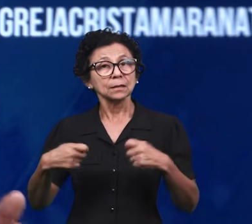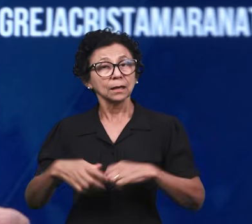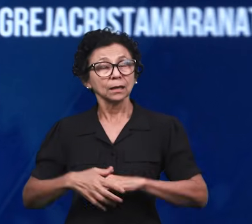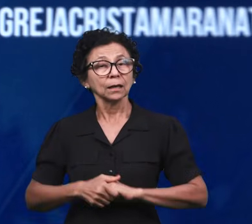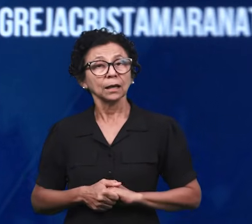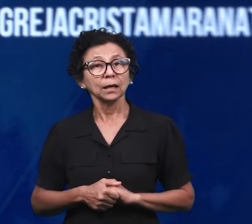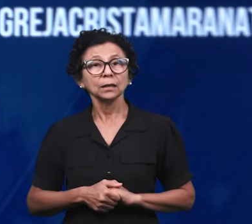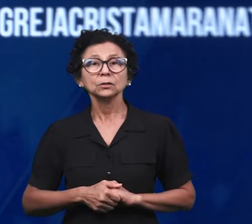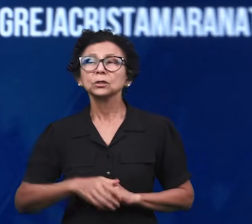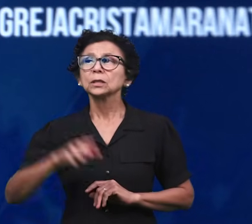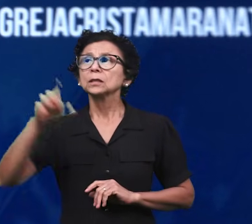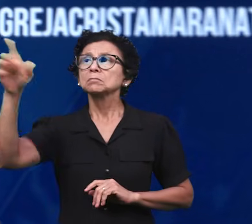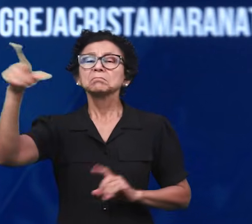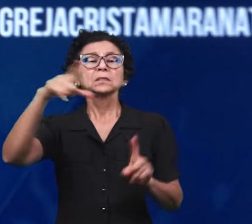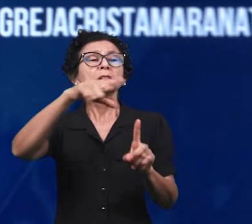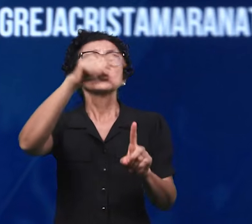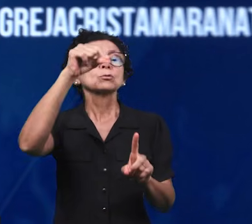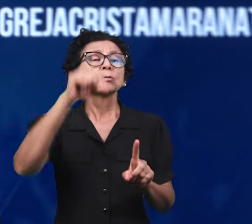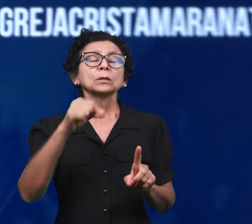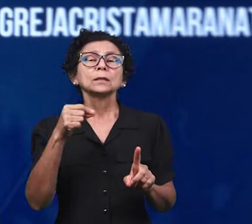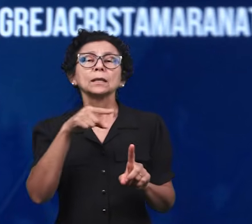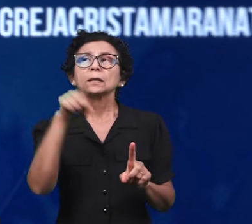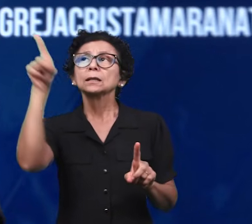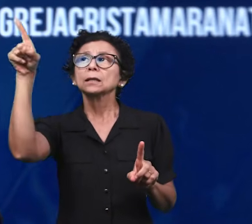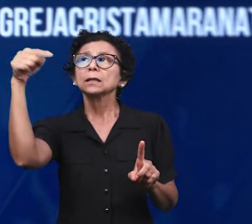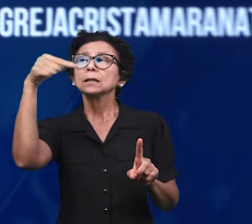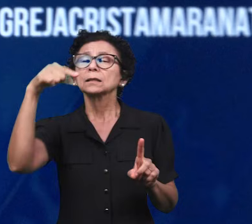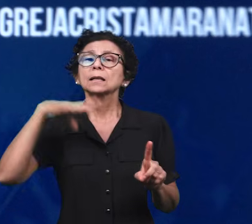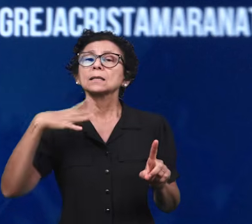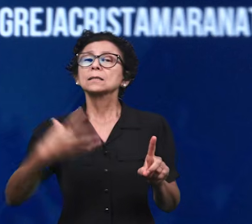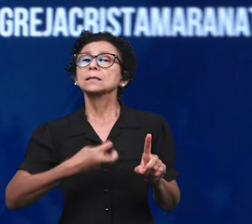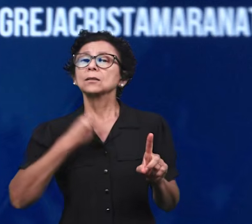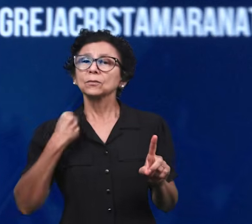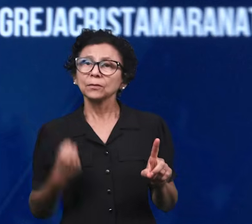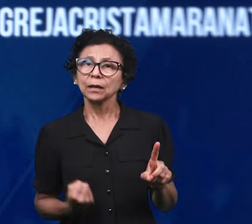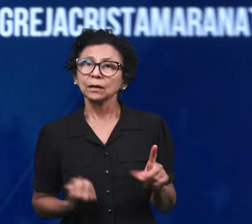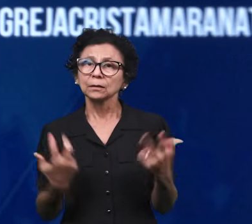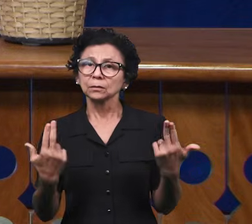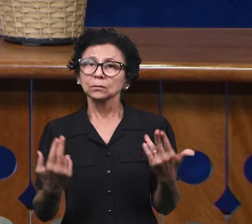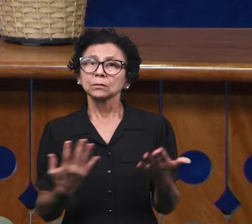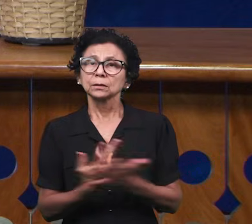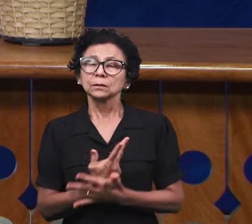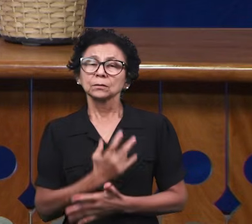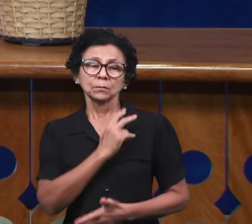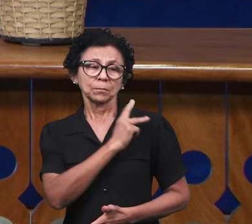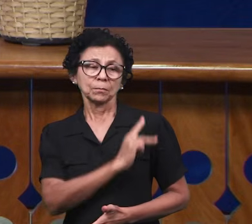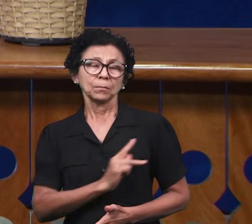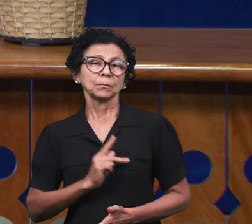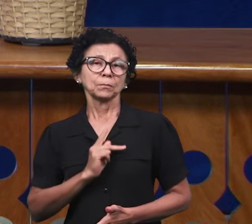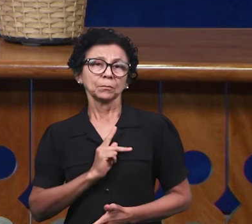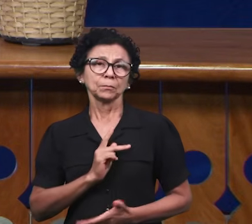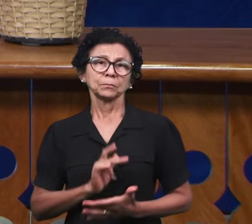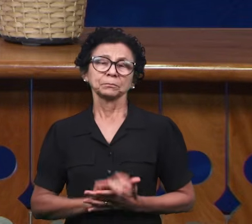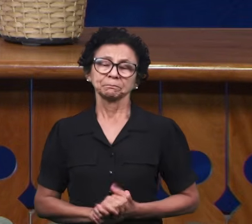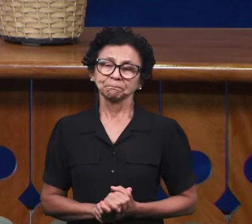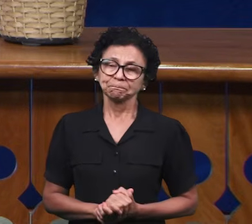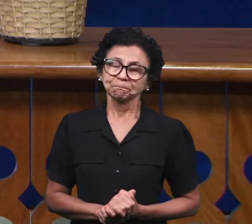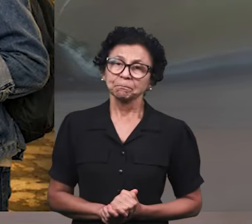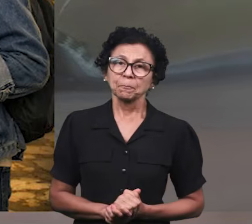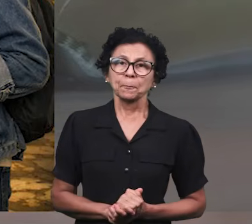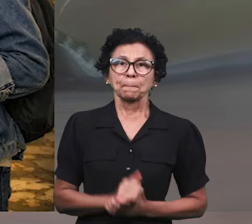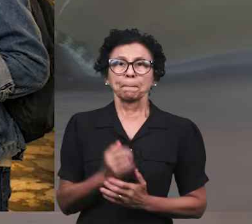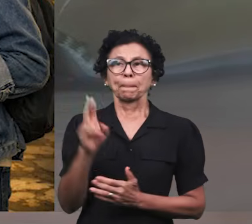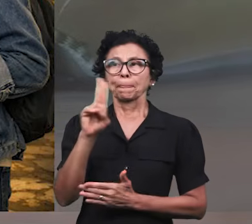escolhido que Ele quer salvar, como o Senhor fez também ali com a vida de Paulo. Então, meus irmãos, instrumento nas mãos de